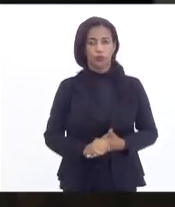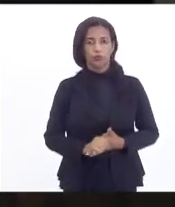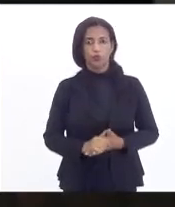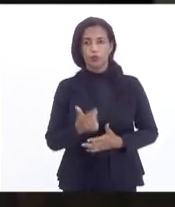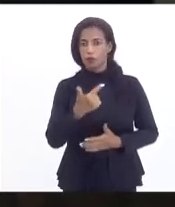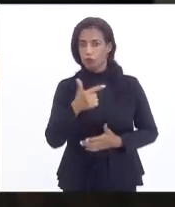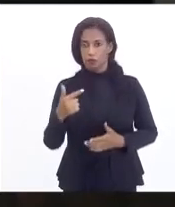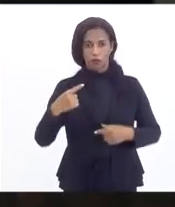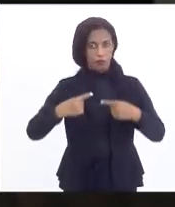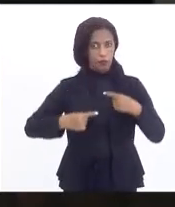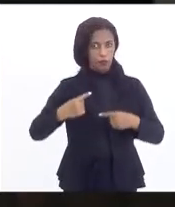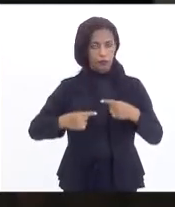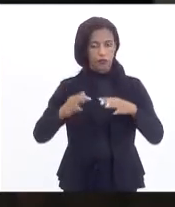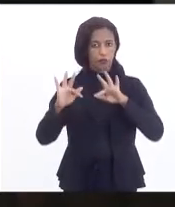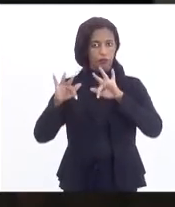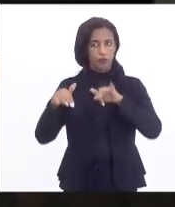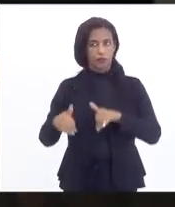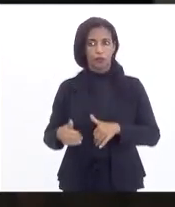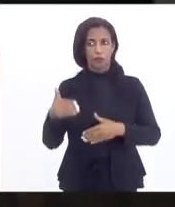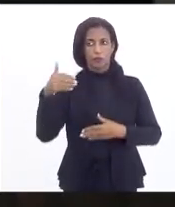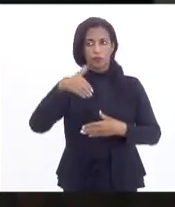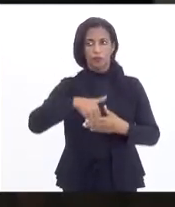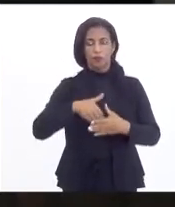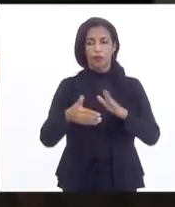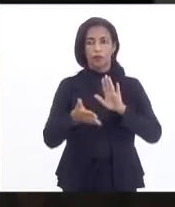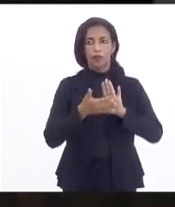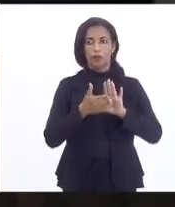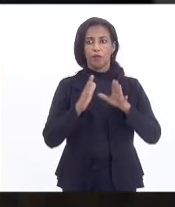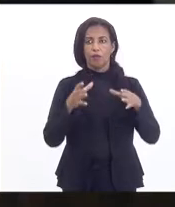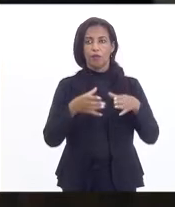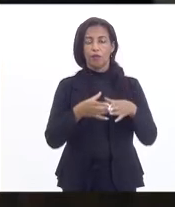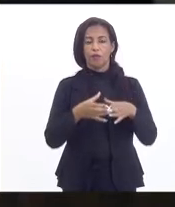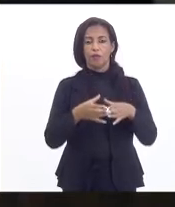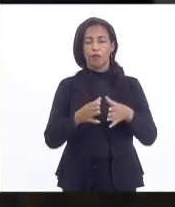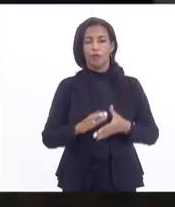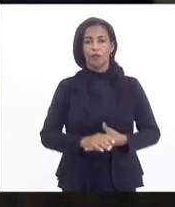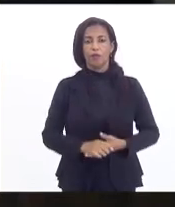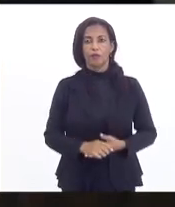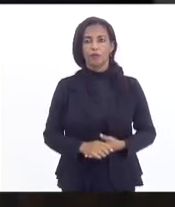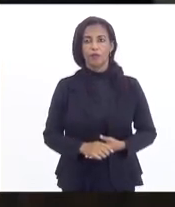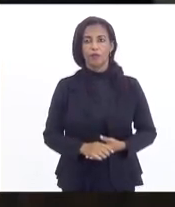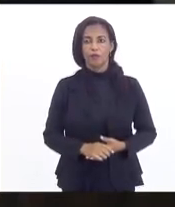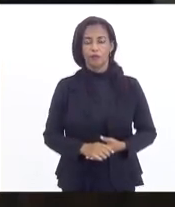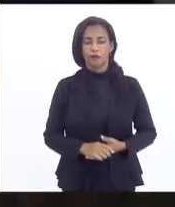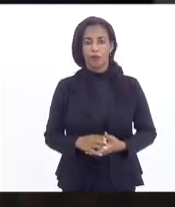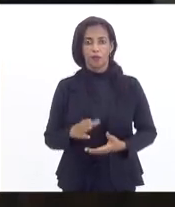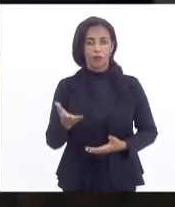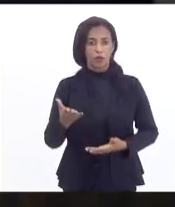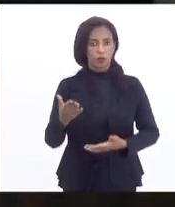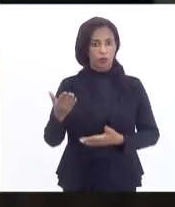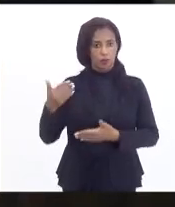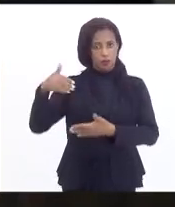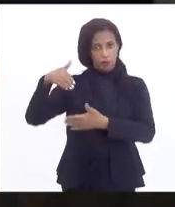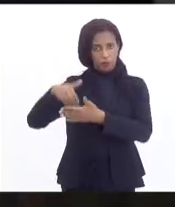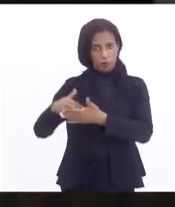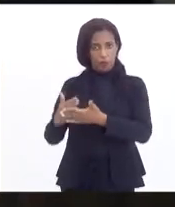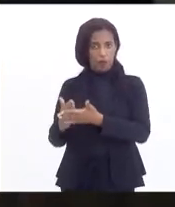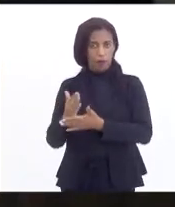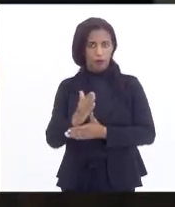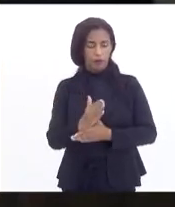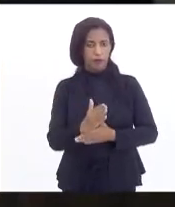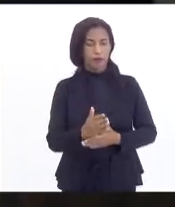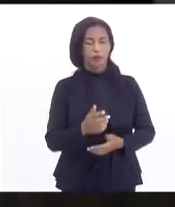Não havendo quem queira discutir, encerra a discussão. Em votação, parecer da Comissão de Indicações. Senhores que aprovam, permaneçam como estão, aprovado. Em